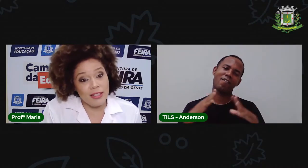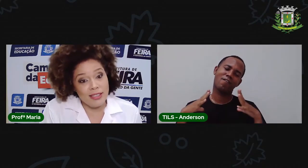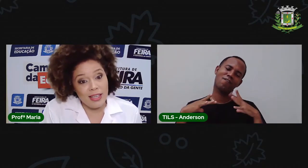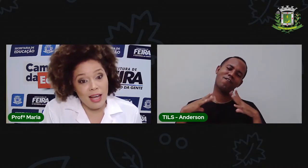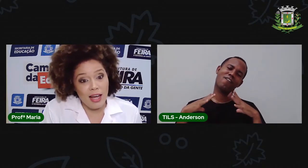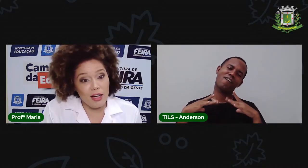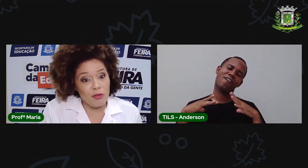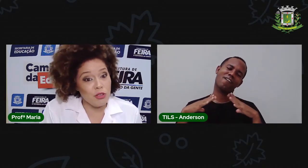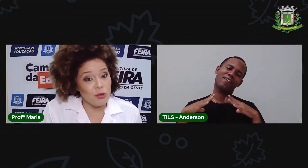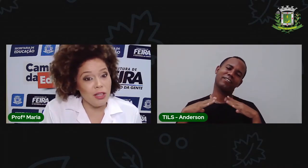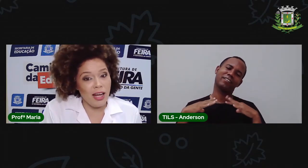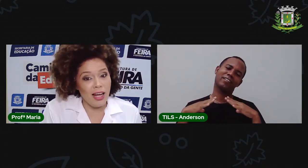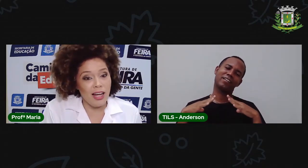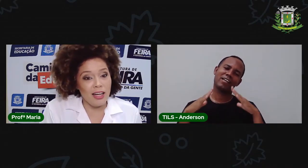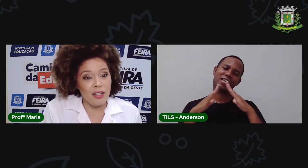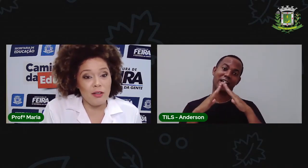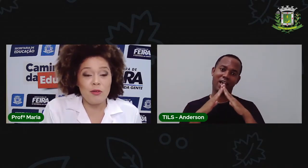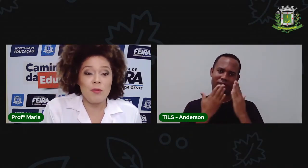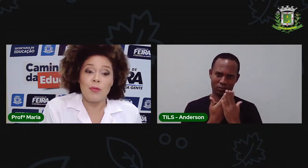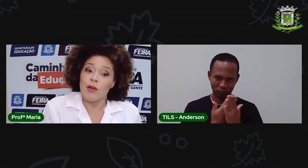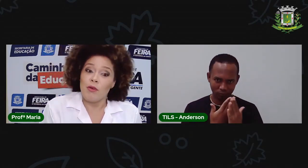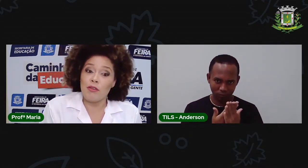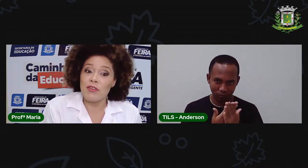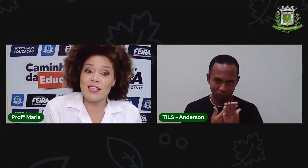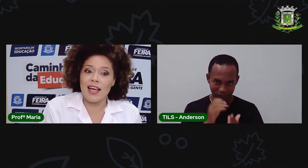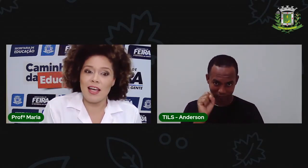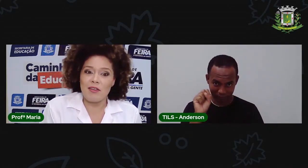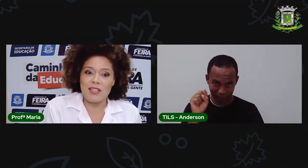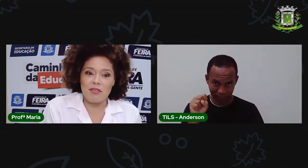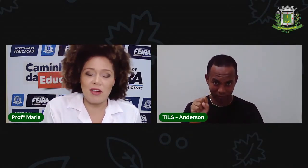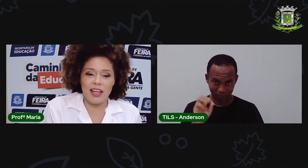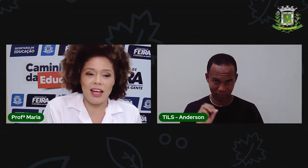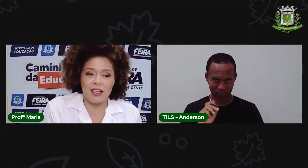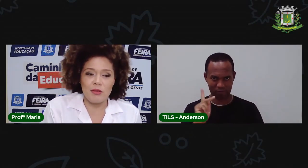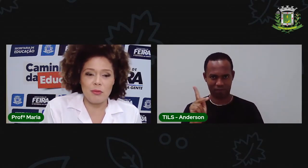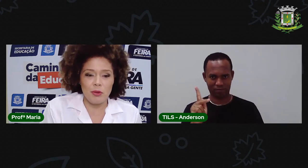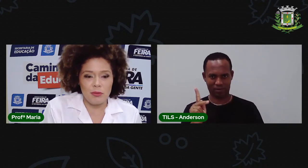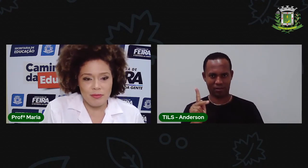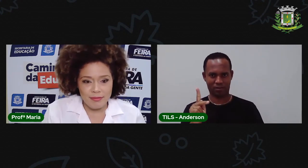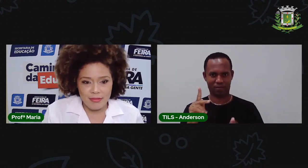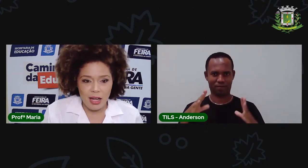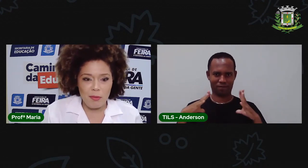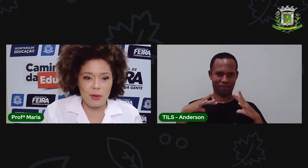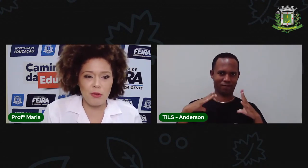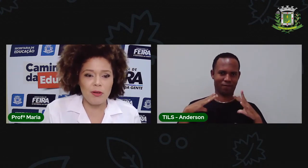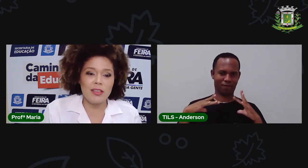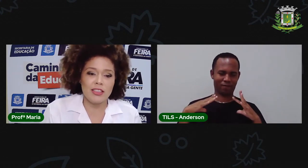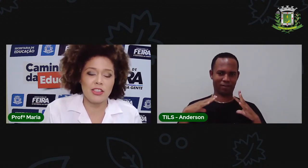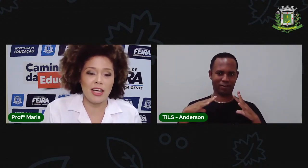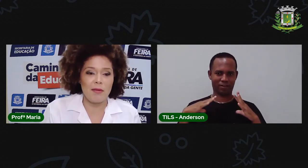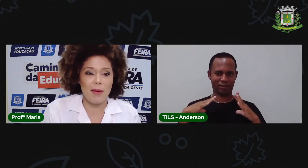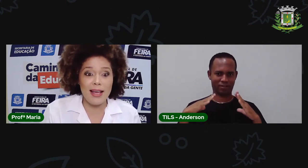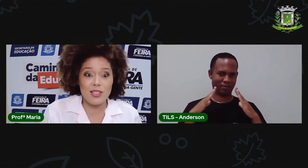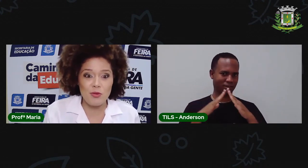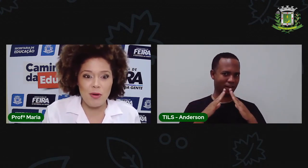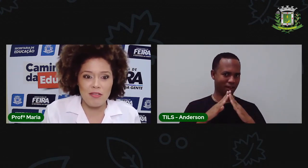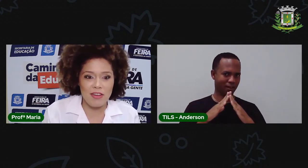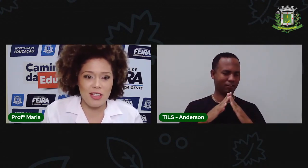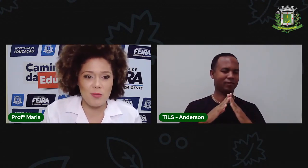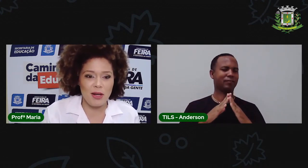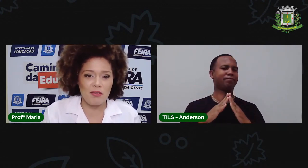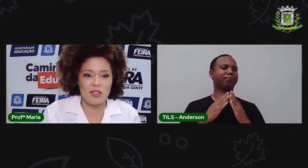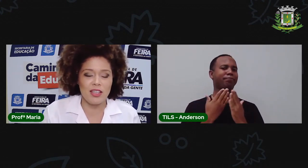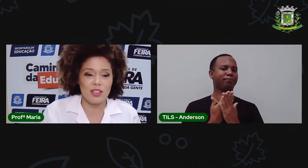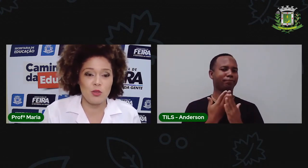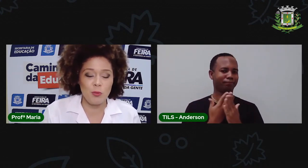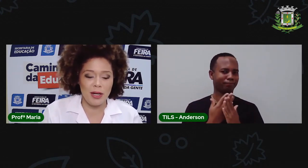pouquinho, descansaram, estudaram? O que fizeram nesse feriado? Bom, a Pro está aqui mais uma